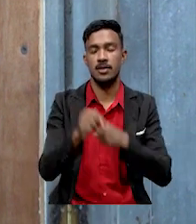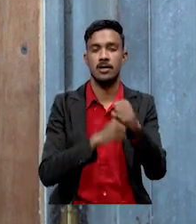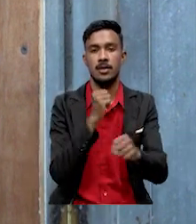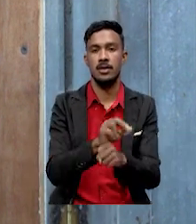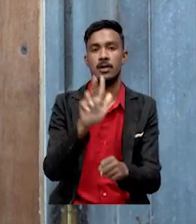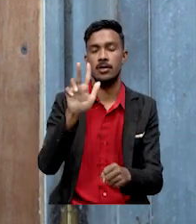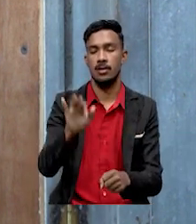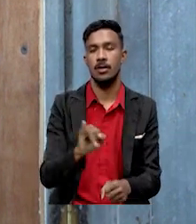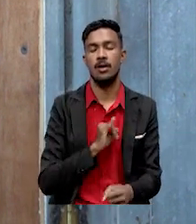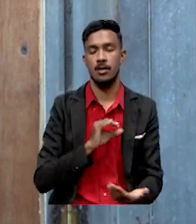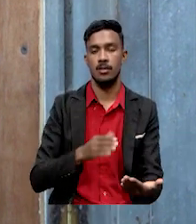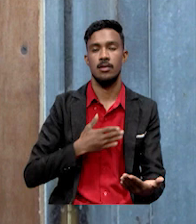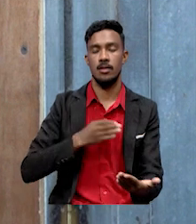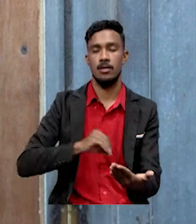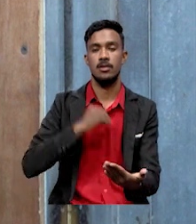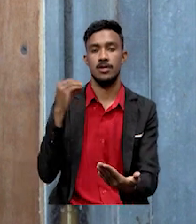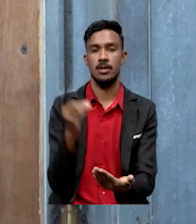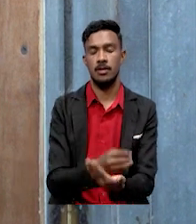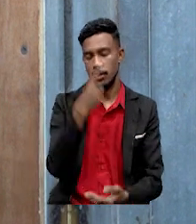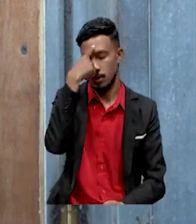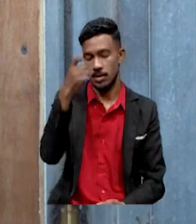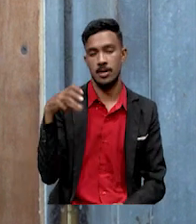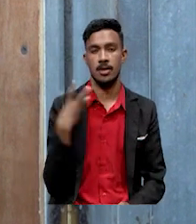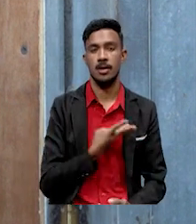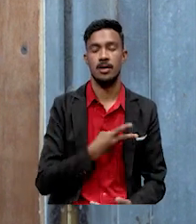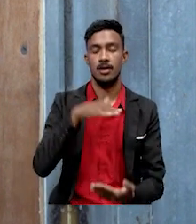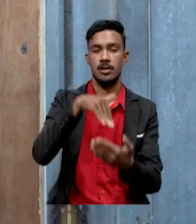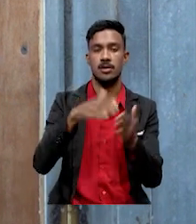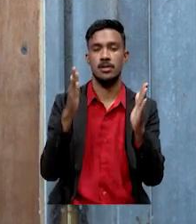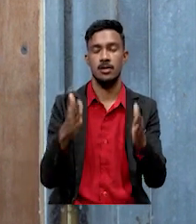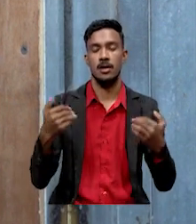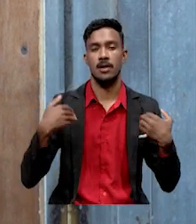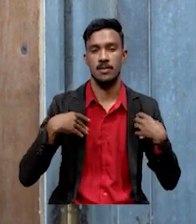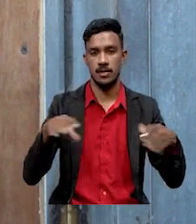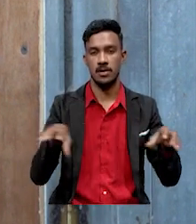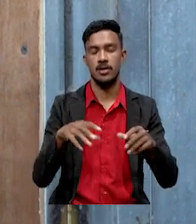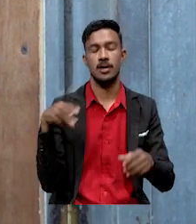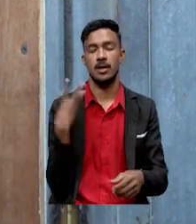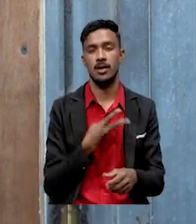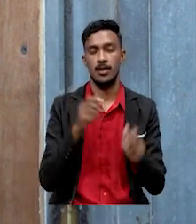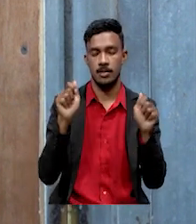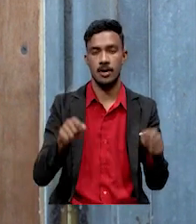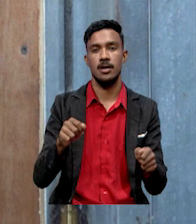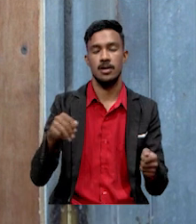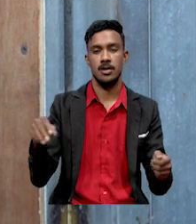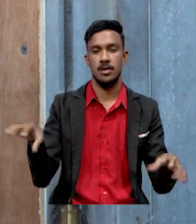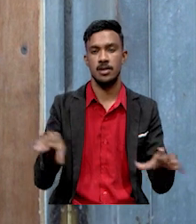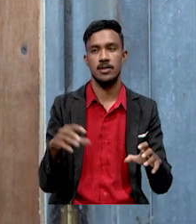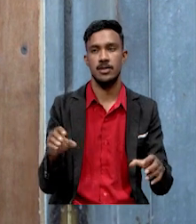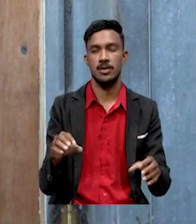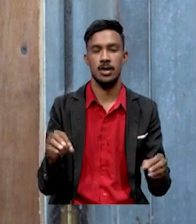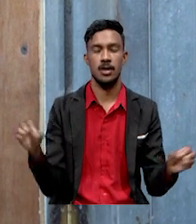nia objetivo tamba ite estuda. Testura iha servisu ser nemo ka ite estuda. Kari servisu ser